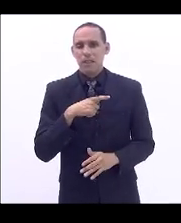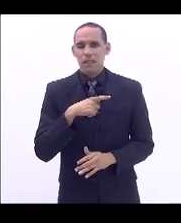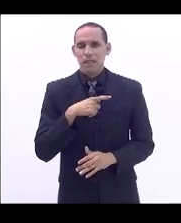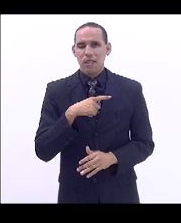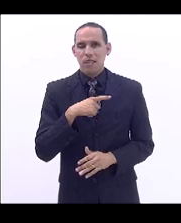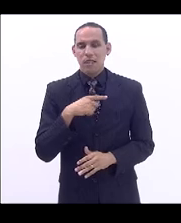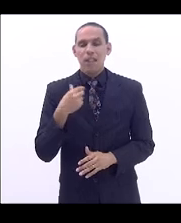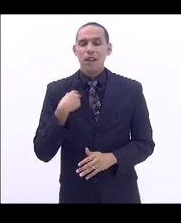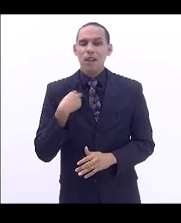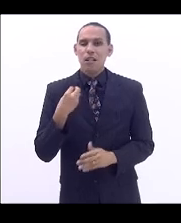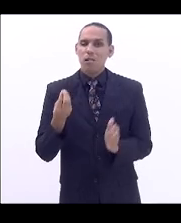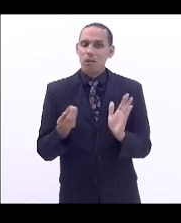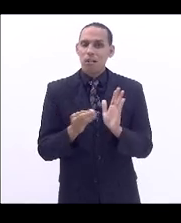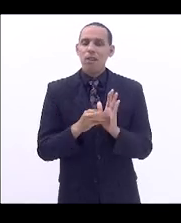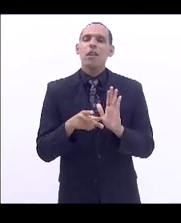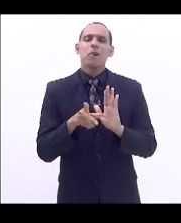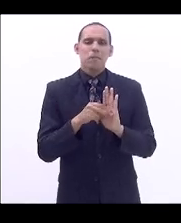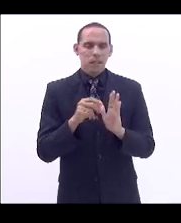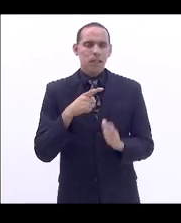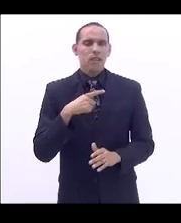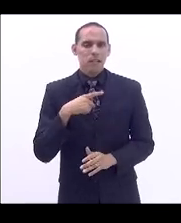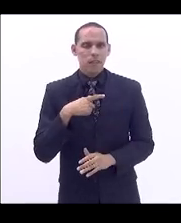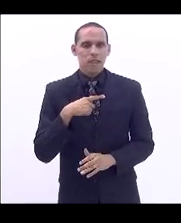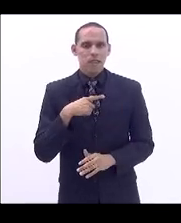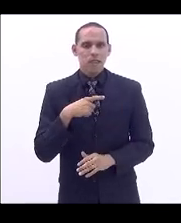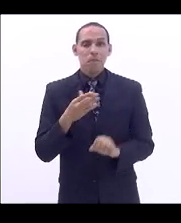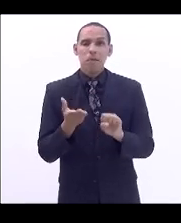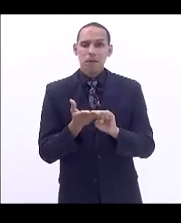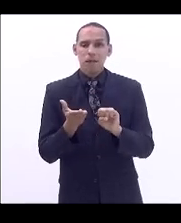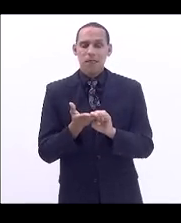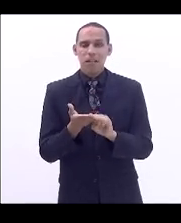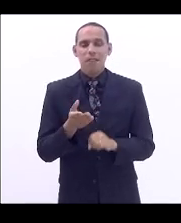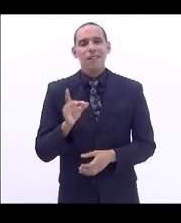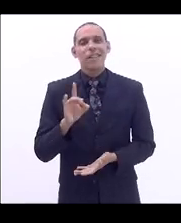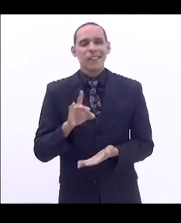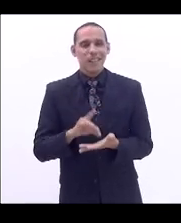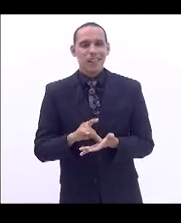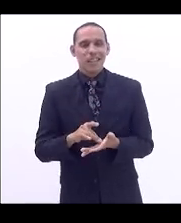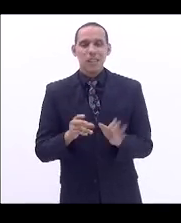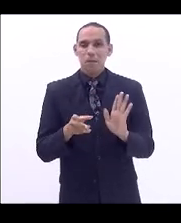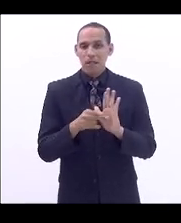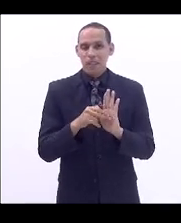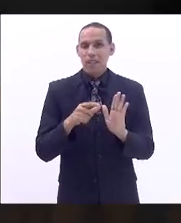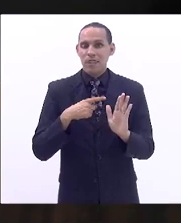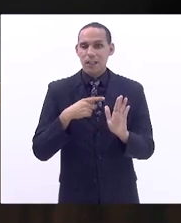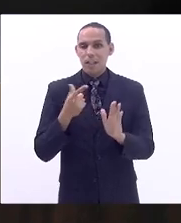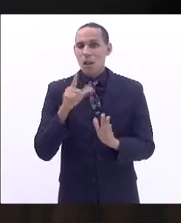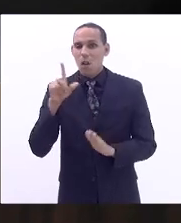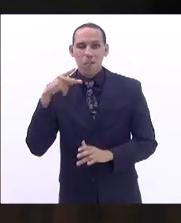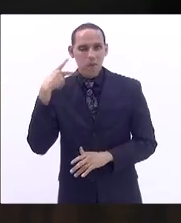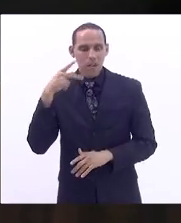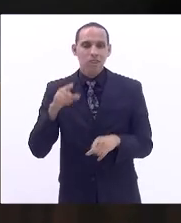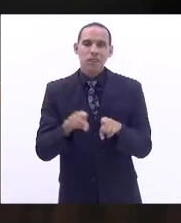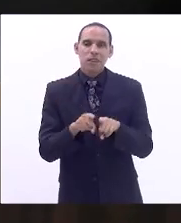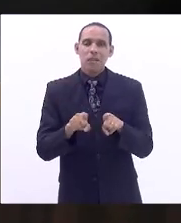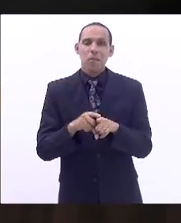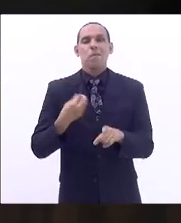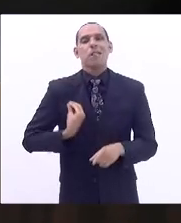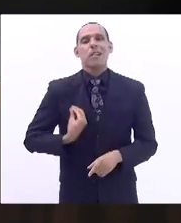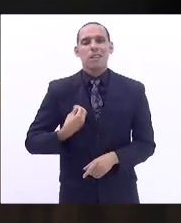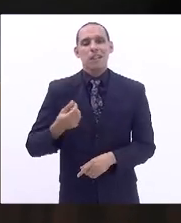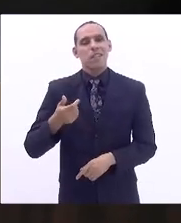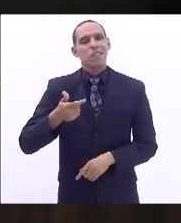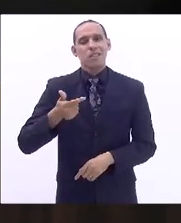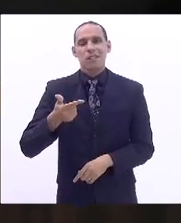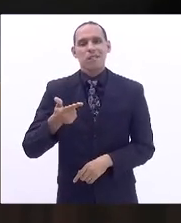ver ele como metas Deputado Samuel não é na verdade já tem emendas aqui de outros parlamentares que já não estão mais no